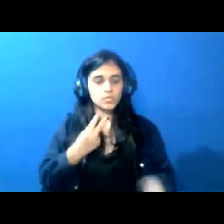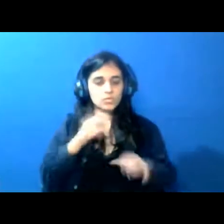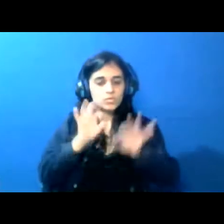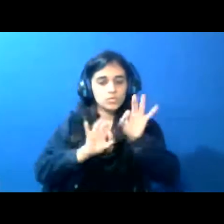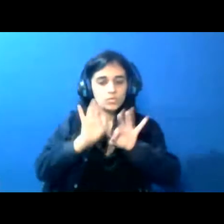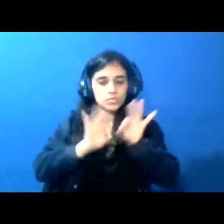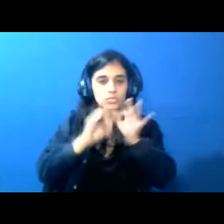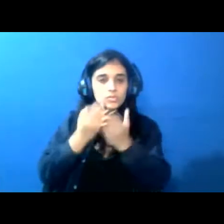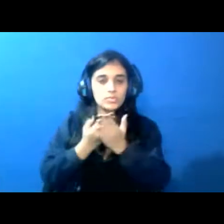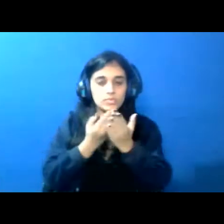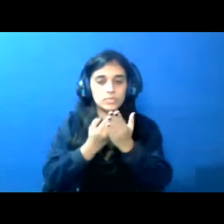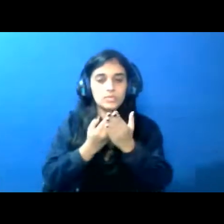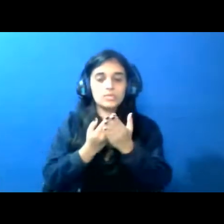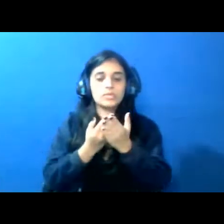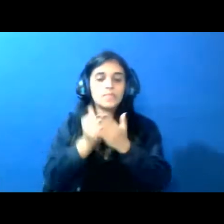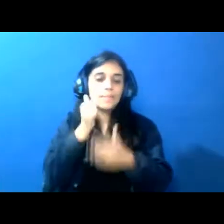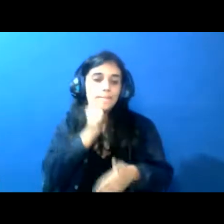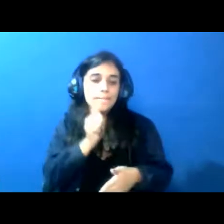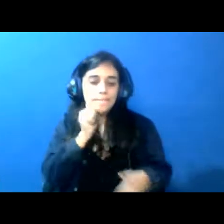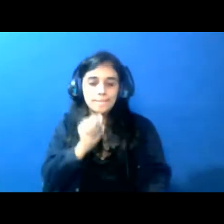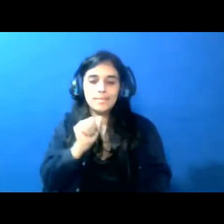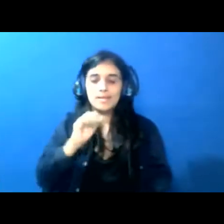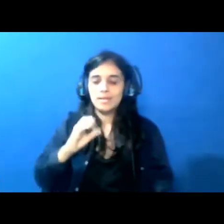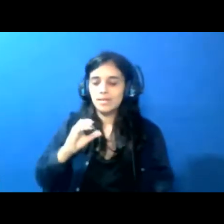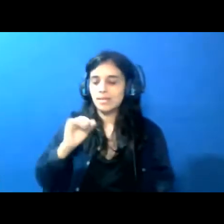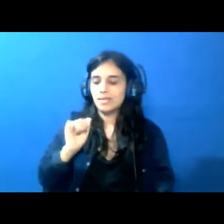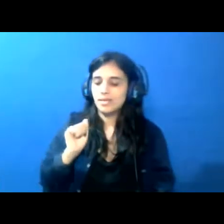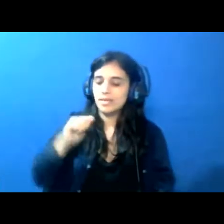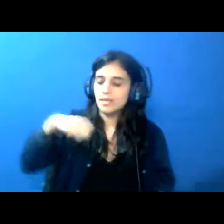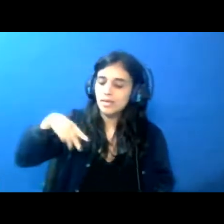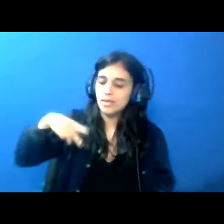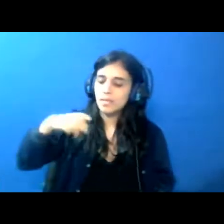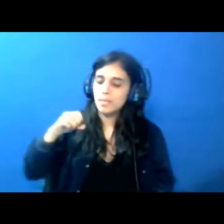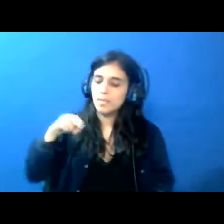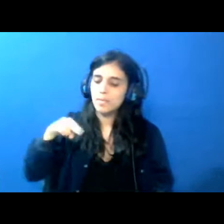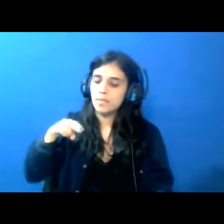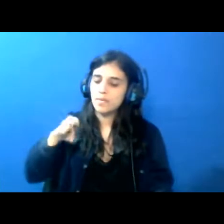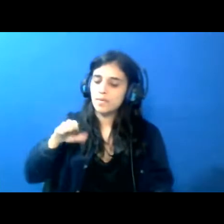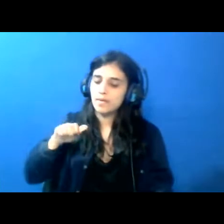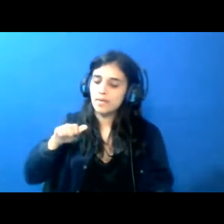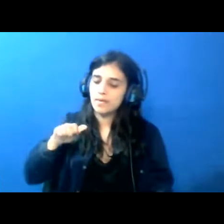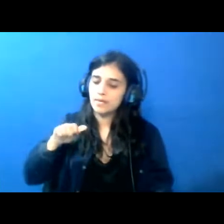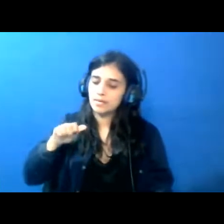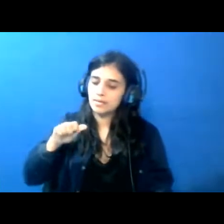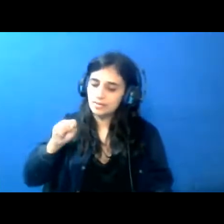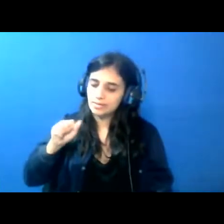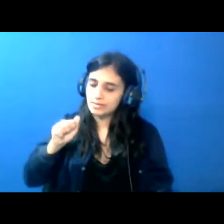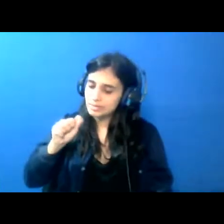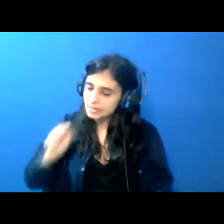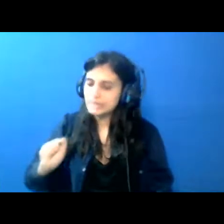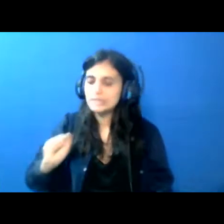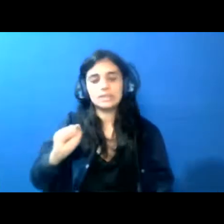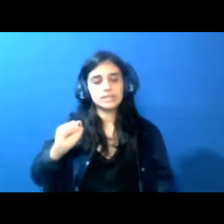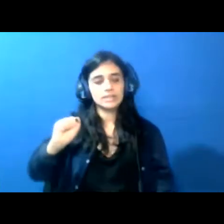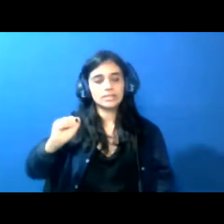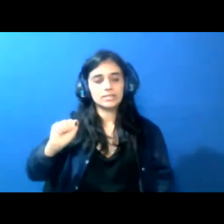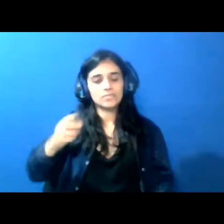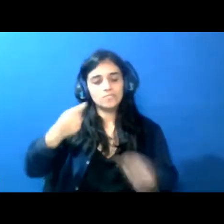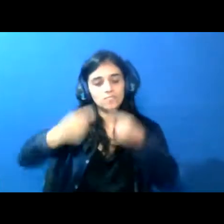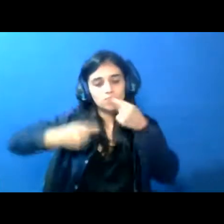mulheres camponesas dialogam com valores que estão presentes